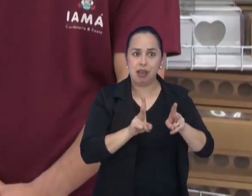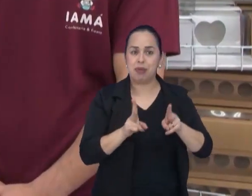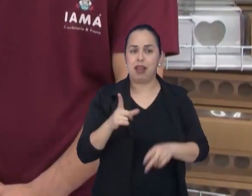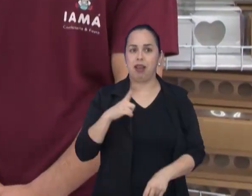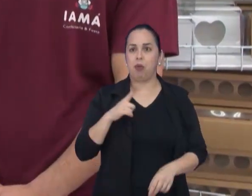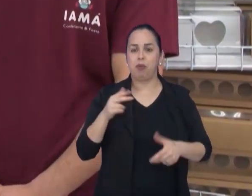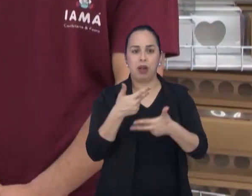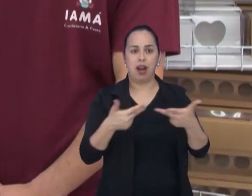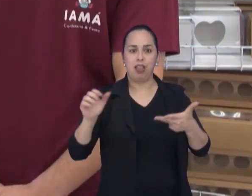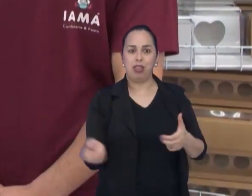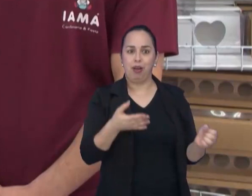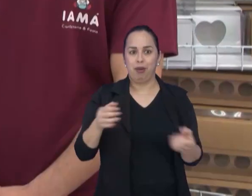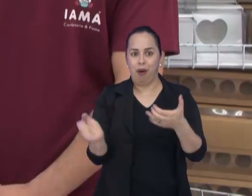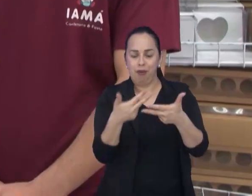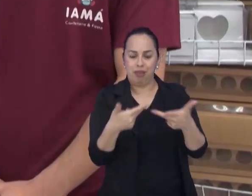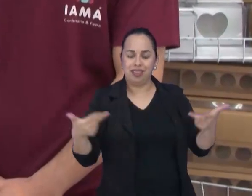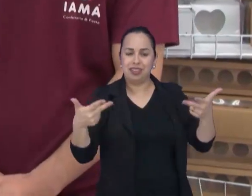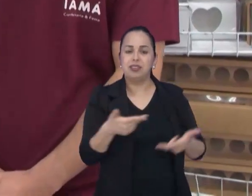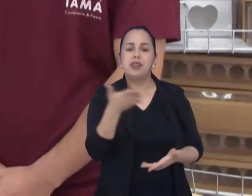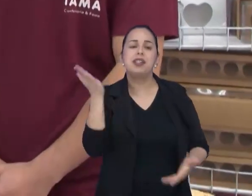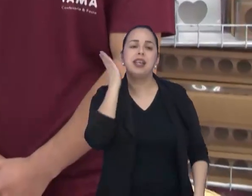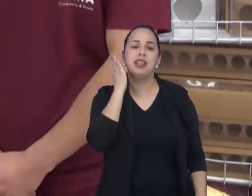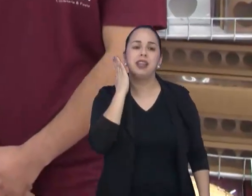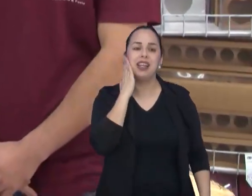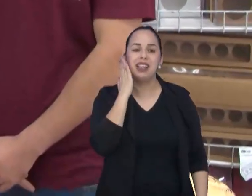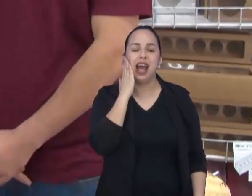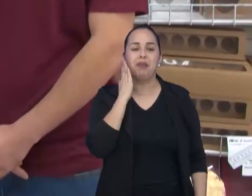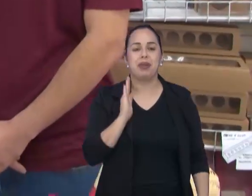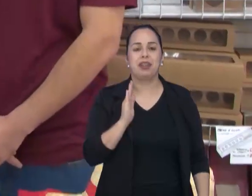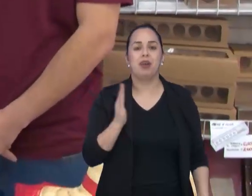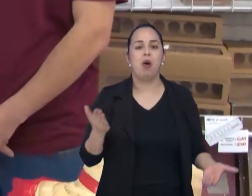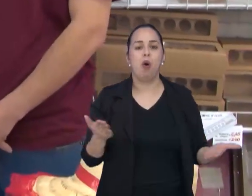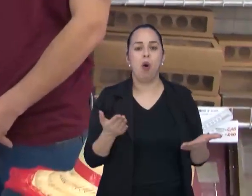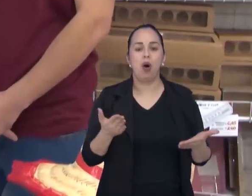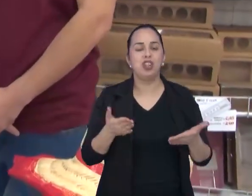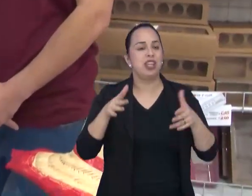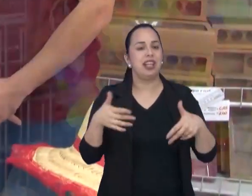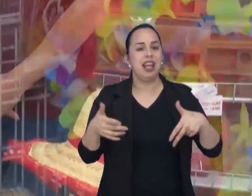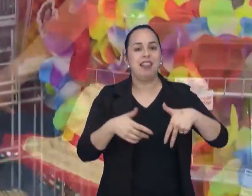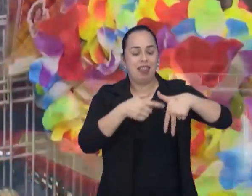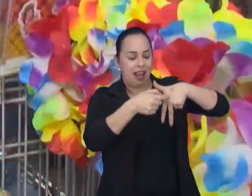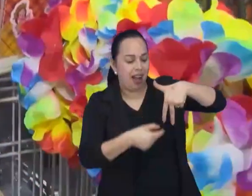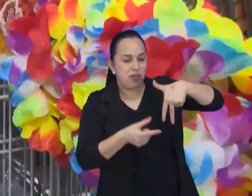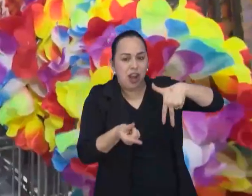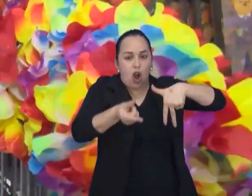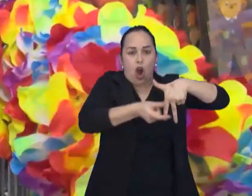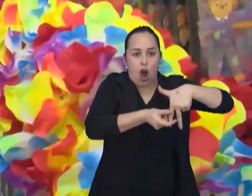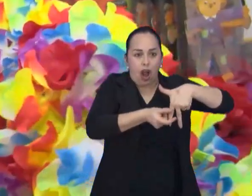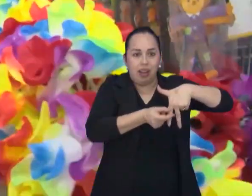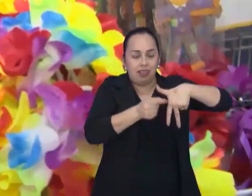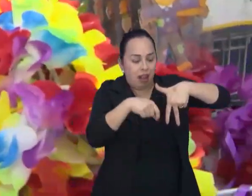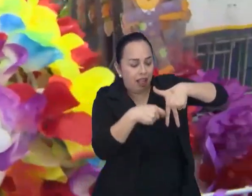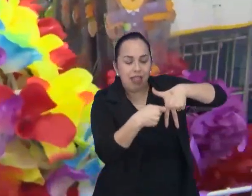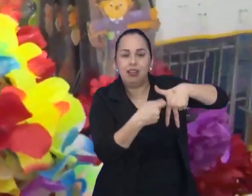atualizados, então sabendo quais são as novidades de mercado? Você disse que agora nem precisa mais fazer o remendo na calça, já tem um adesivo ali que você cola e já se torna